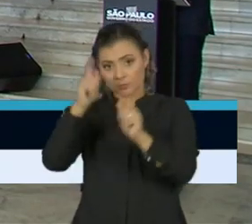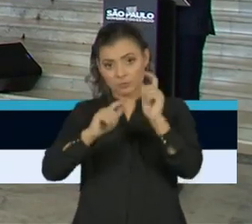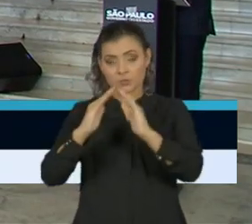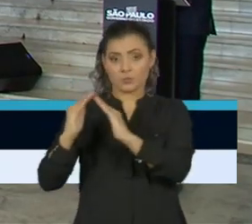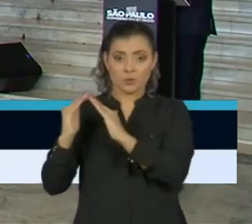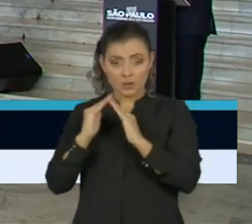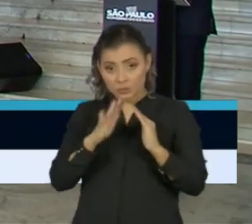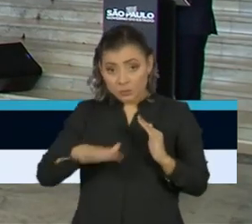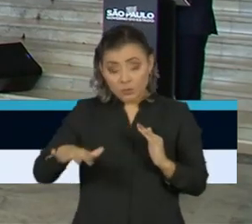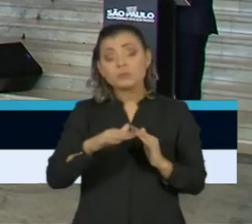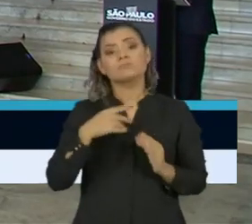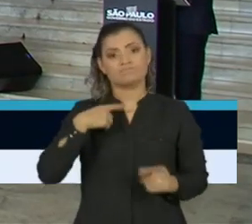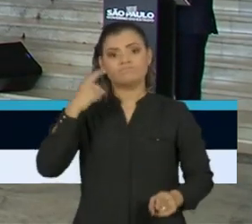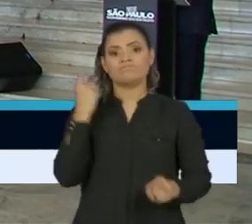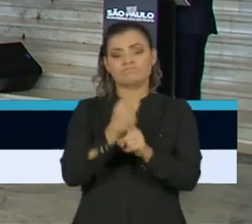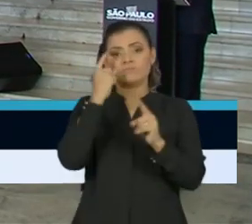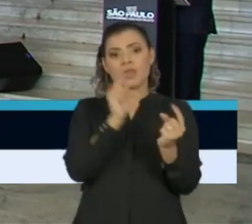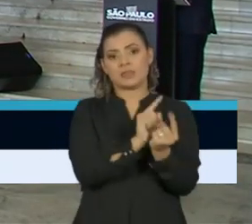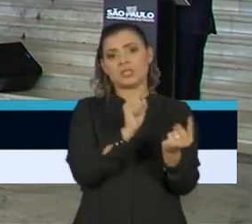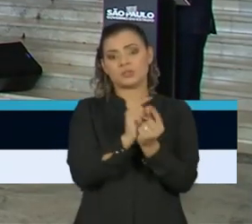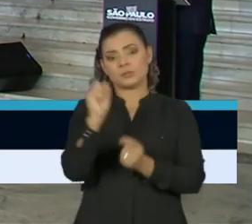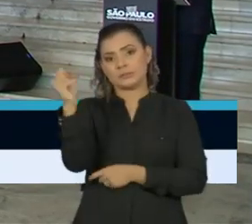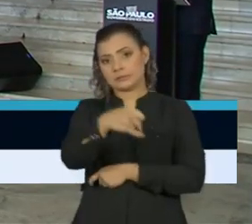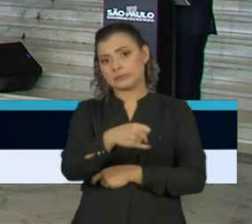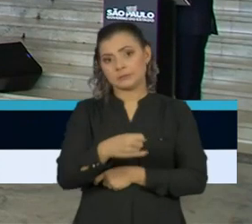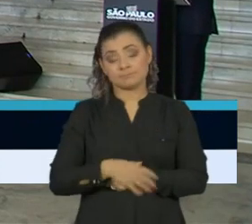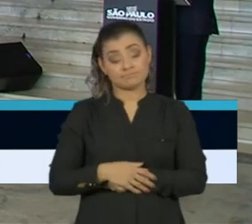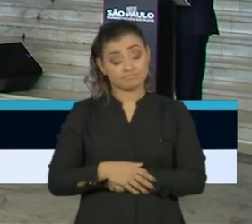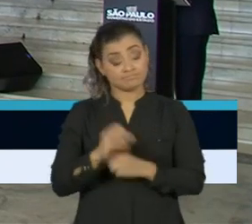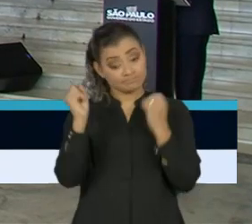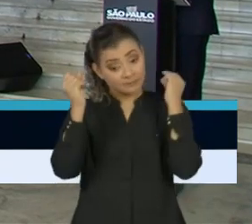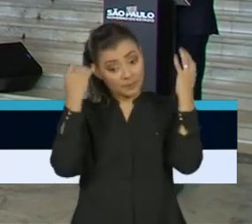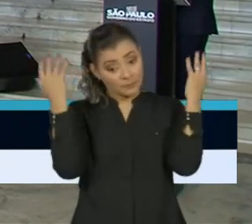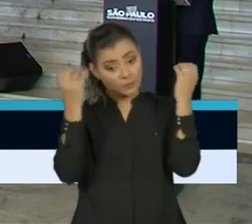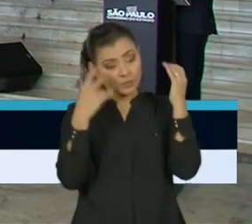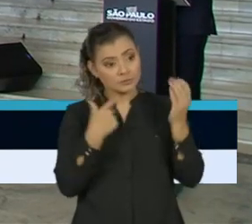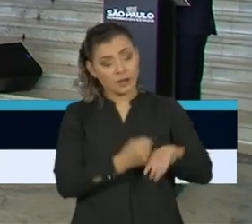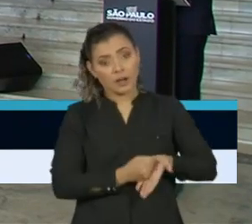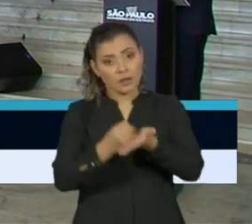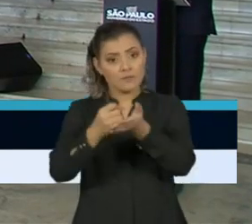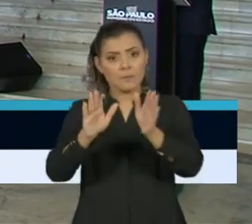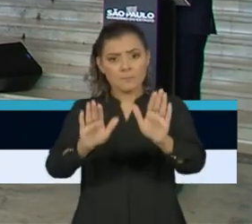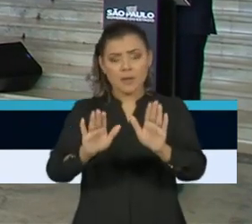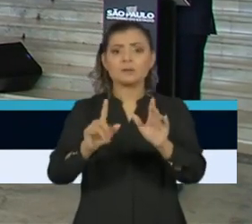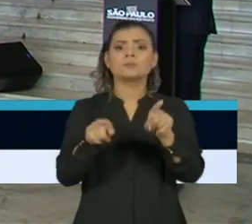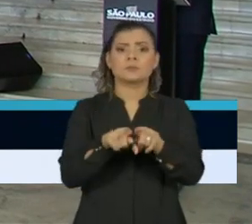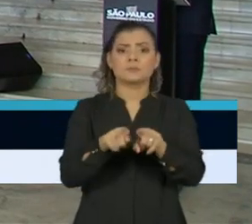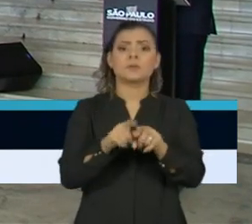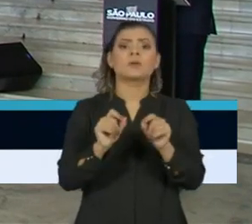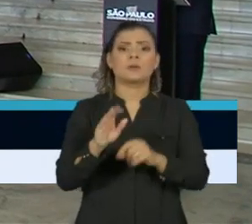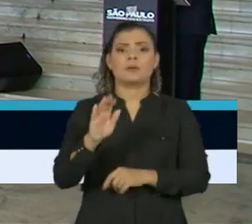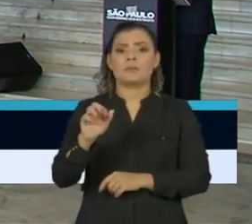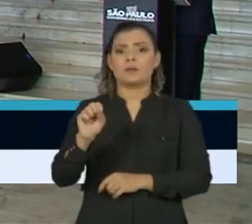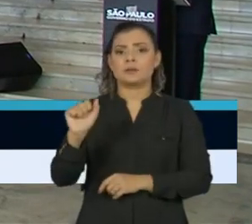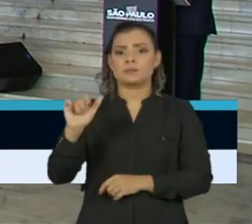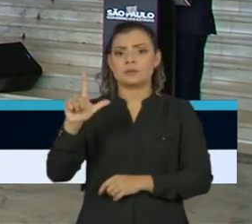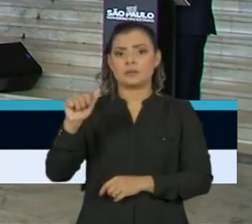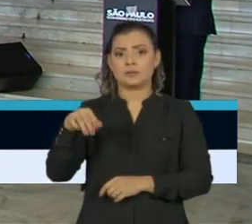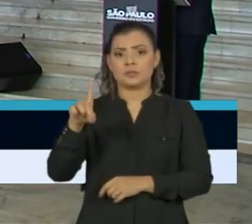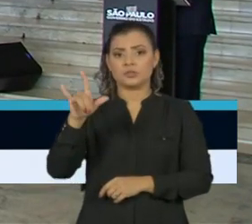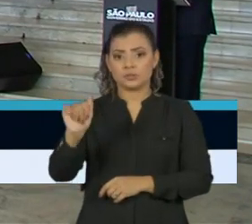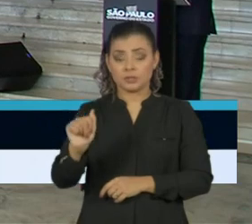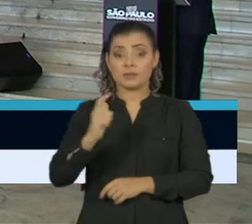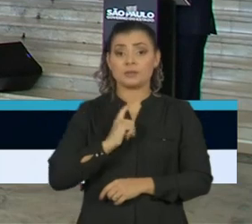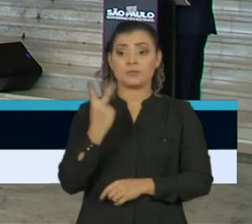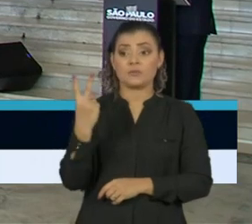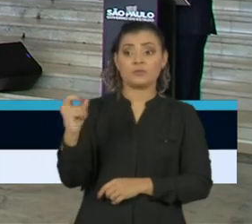os casos foram confirmados no atendimento feito por essas ambulâncias. O líder Henrique Deloche, da Brasilândia, fala em 20 mortes suspeitas